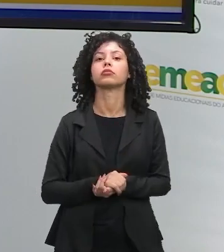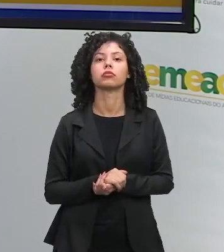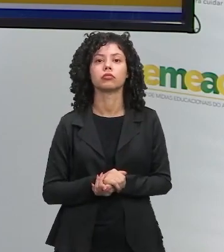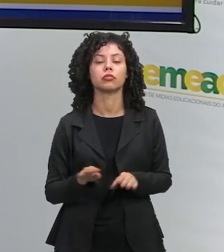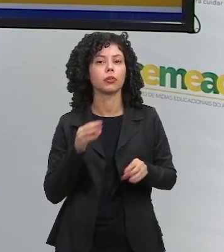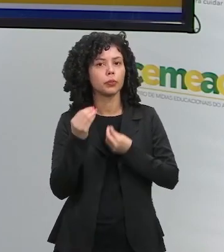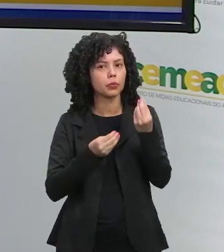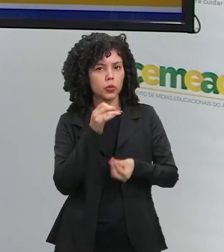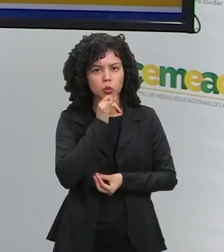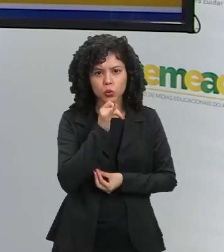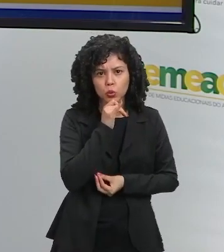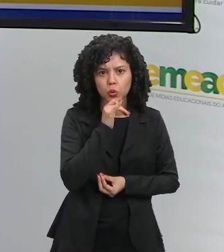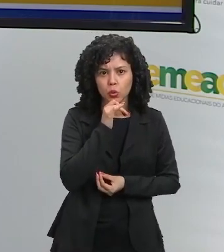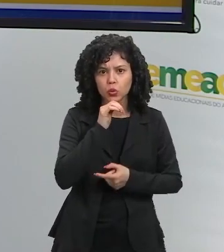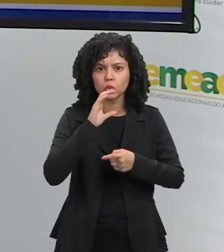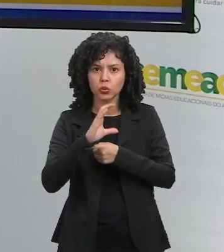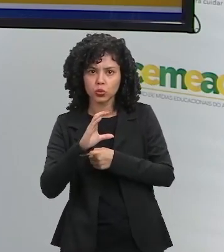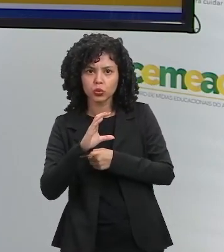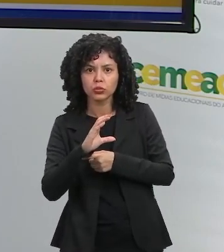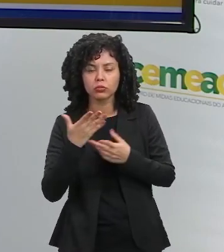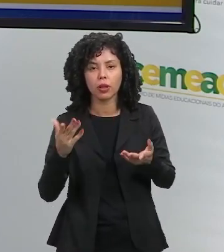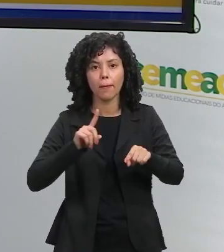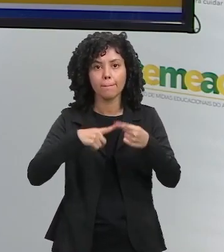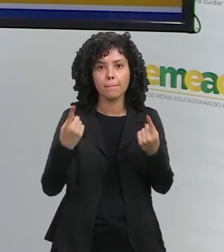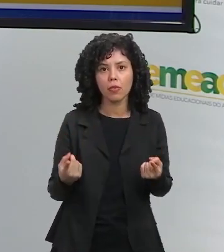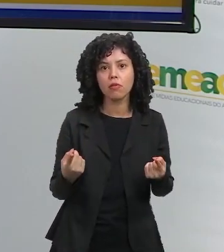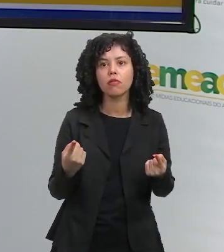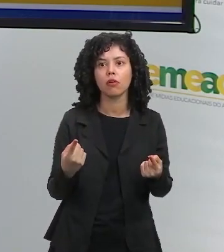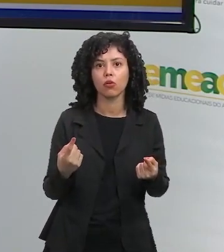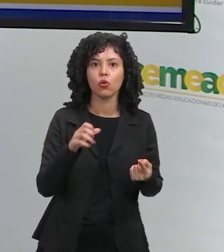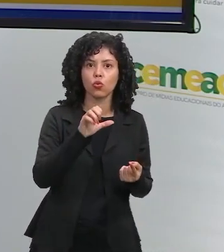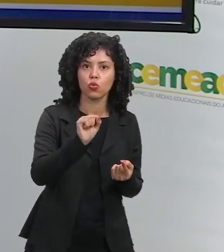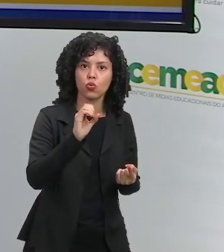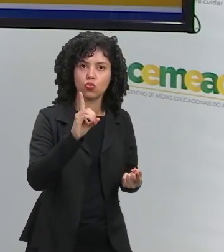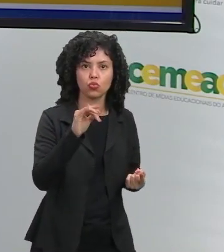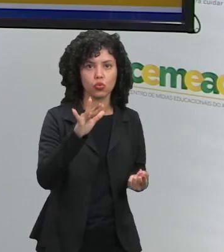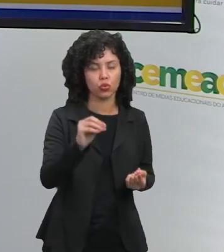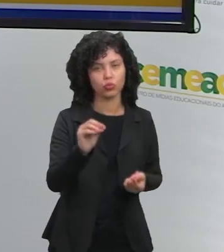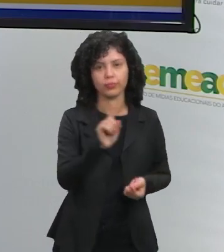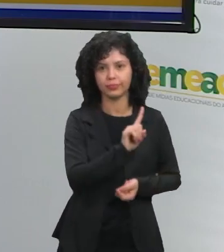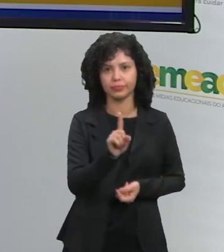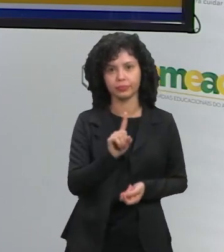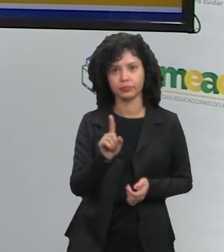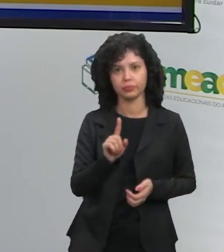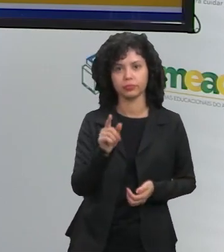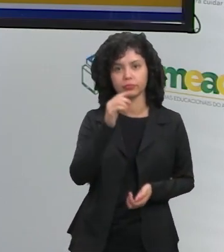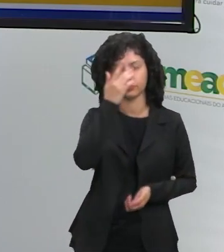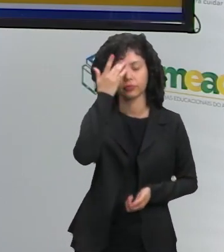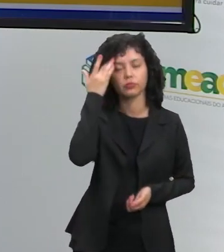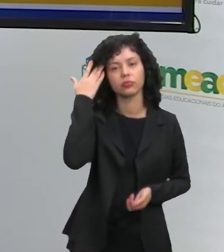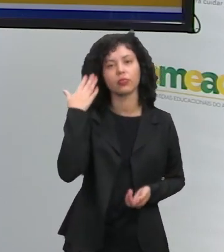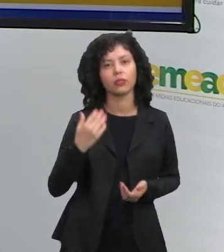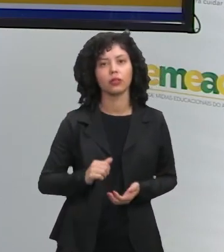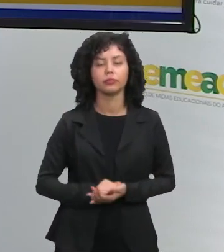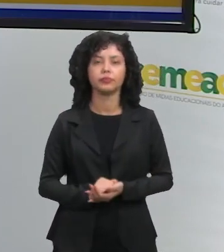Como carbono começa com C, o símbolo é C. Mas, por exemplo, aqui o sódio já não bateu, né? O ouro também não